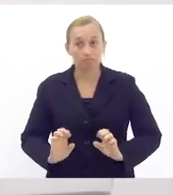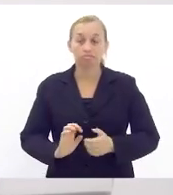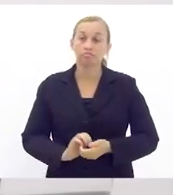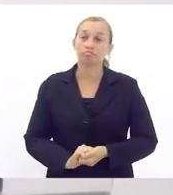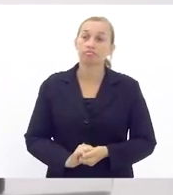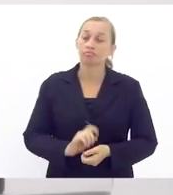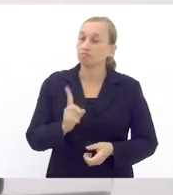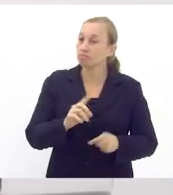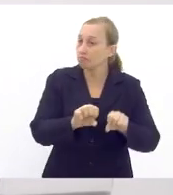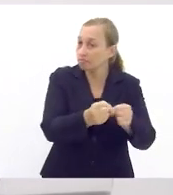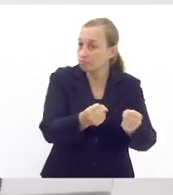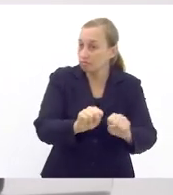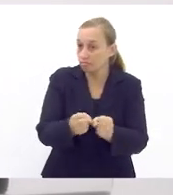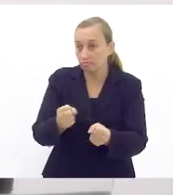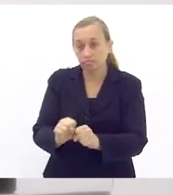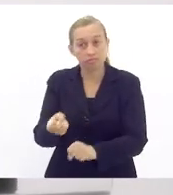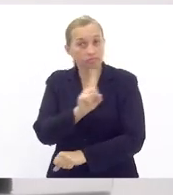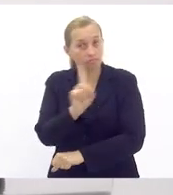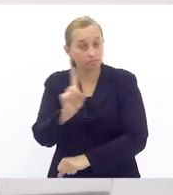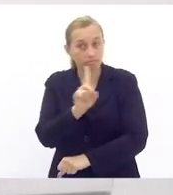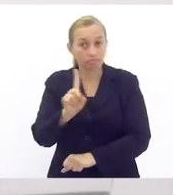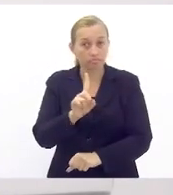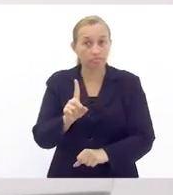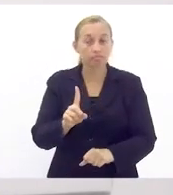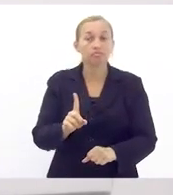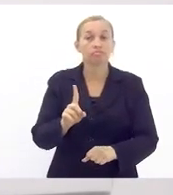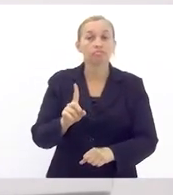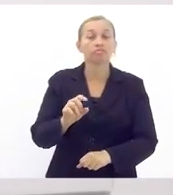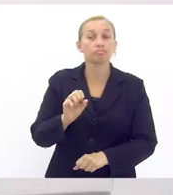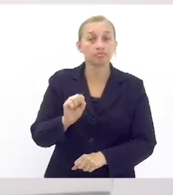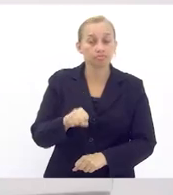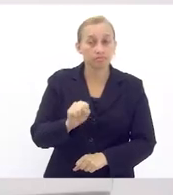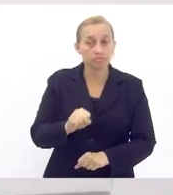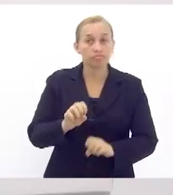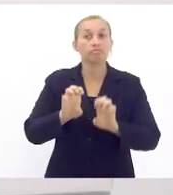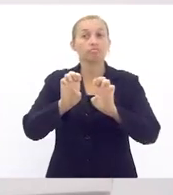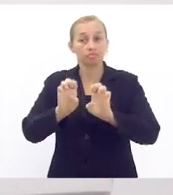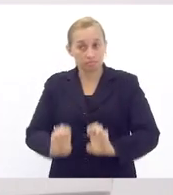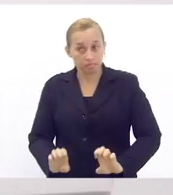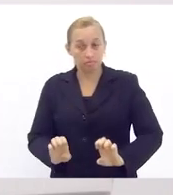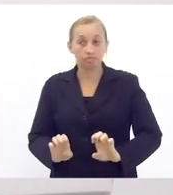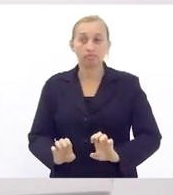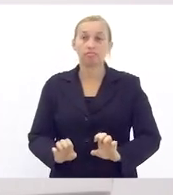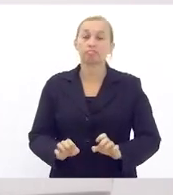não é quebrando que a gente tem o poder mas é se ressignificando